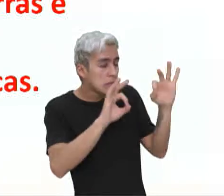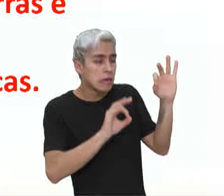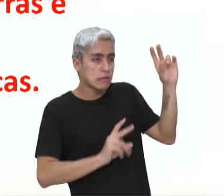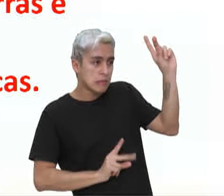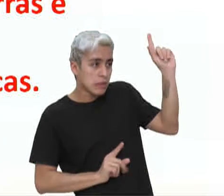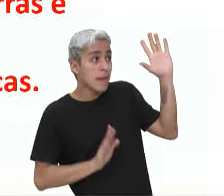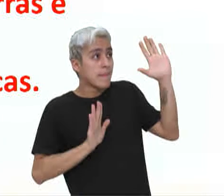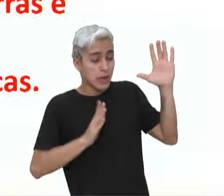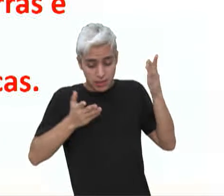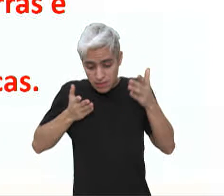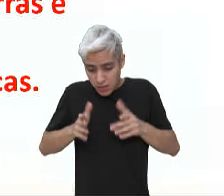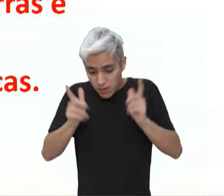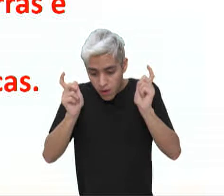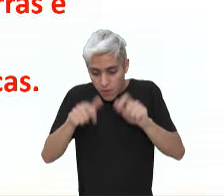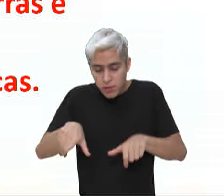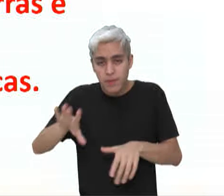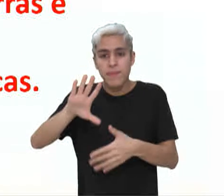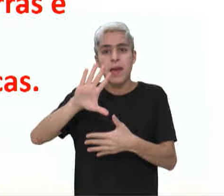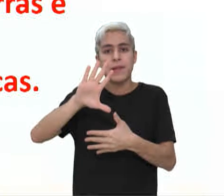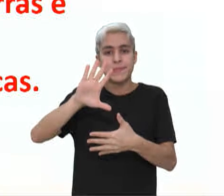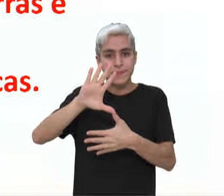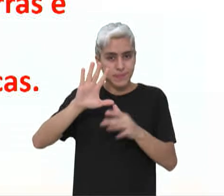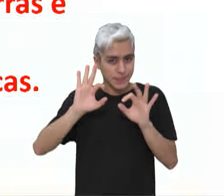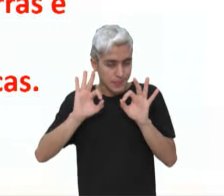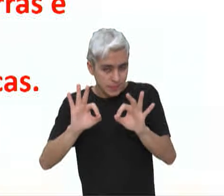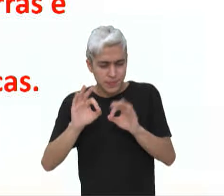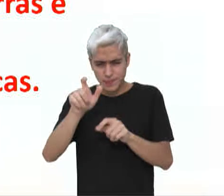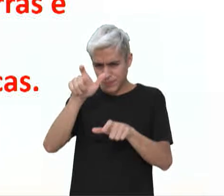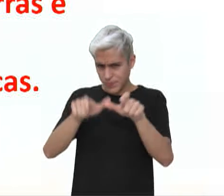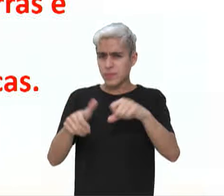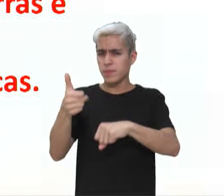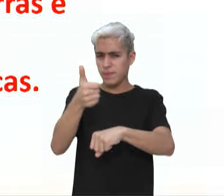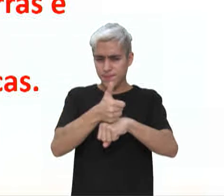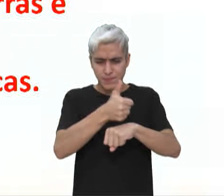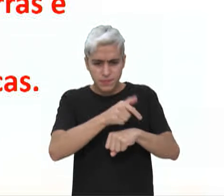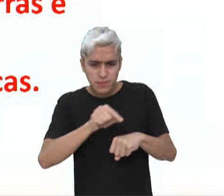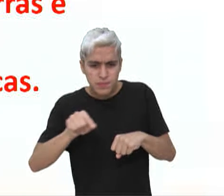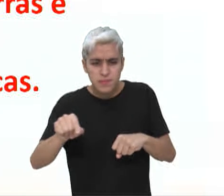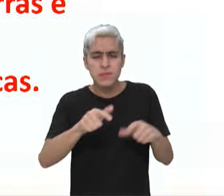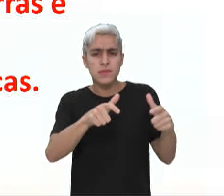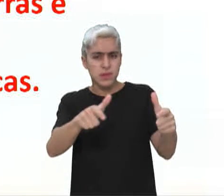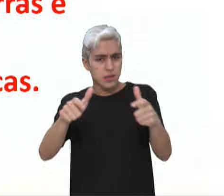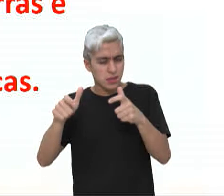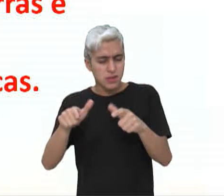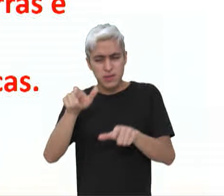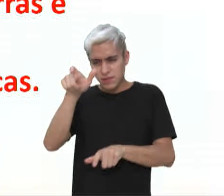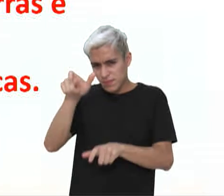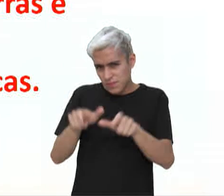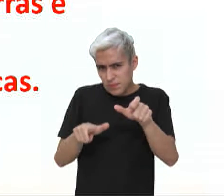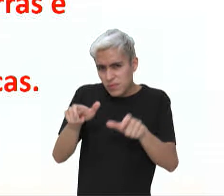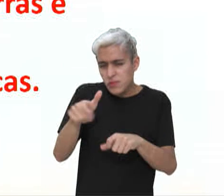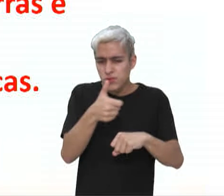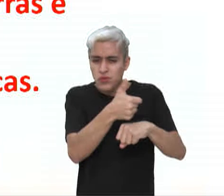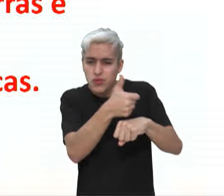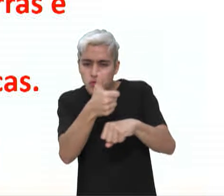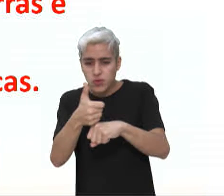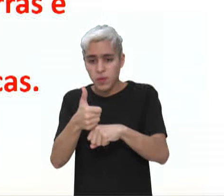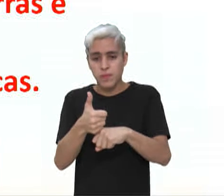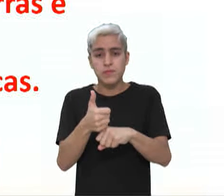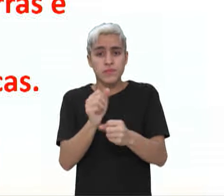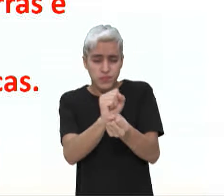espanhóis nascidos aqui na América. Eles eram grandes proprietários de terra, grandes donos de